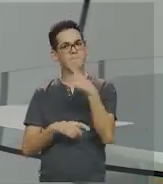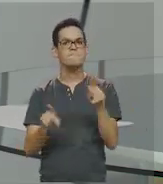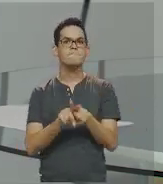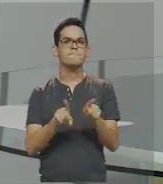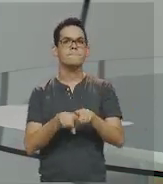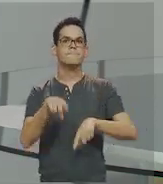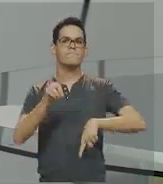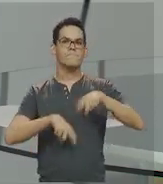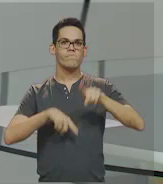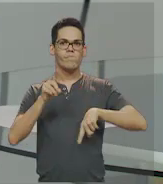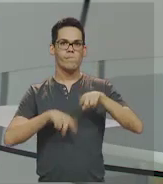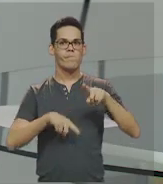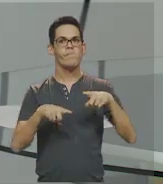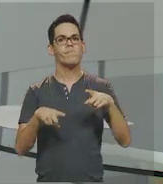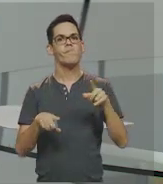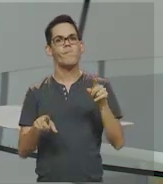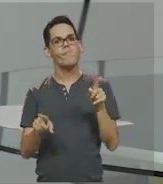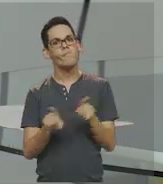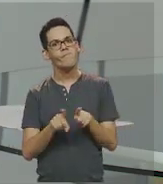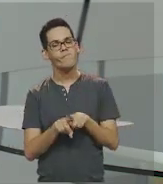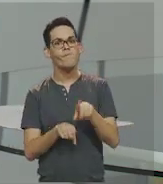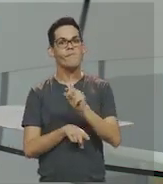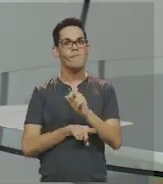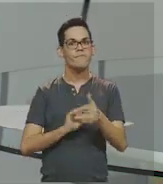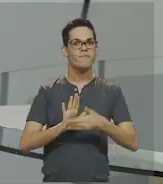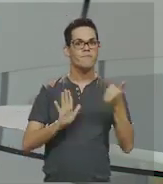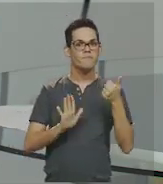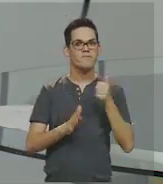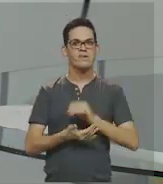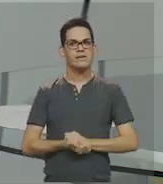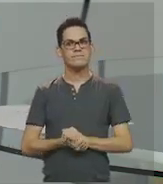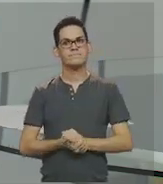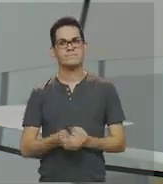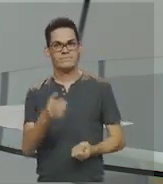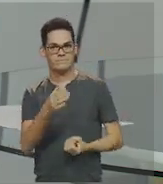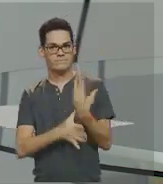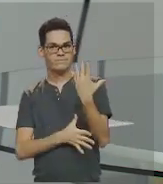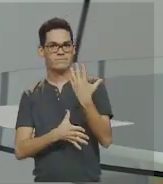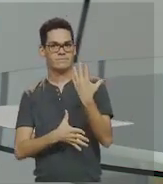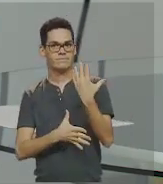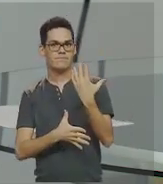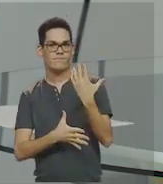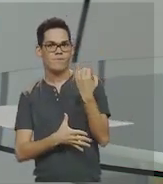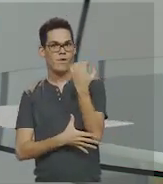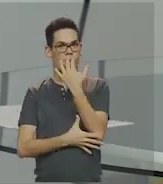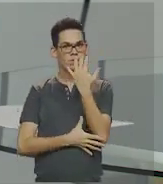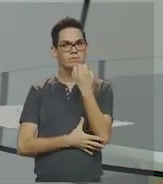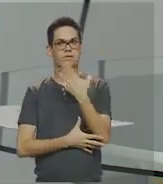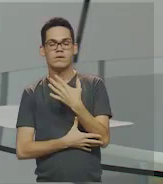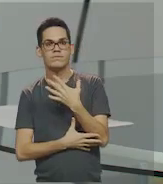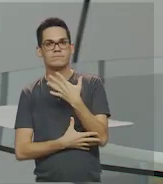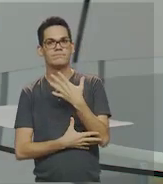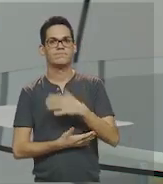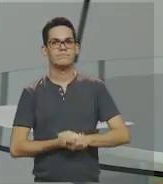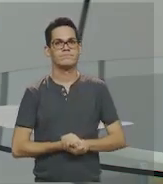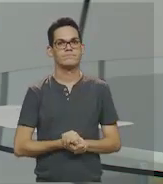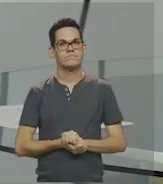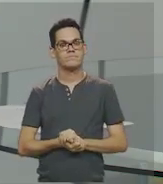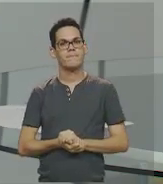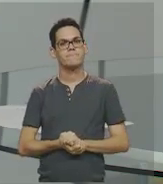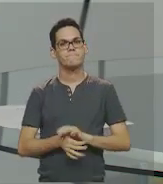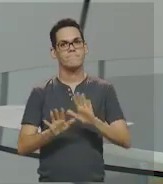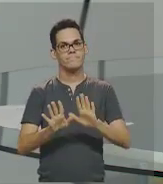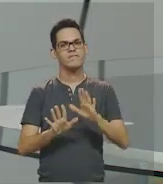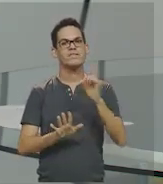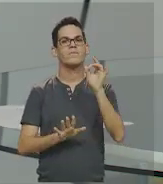materiais que não são retirados da natureza para criar essas cores de maneira industrial. Né?